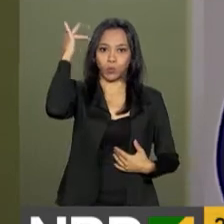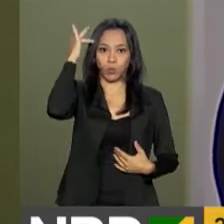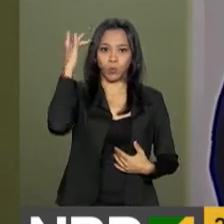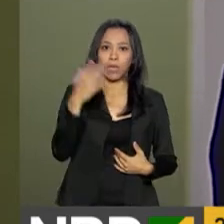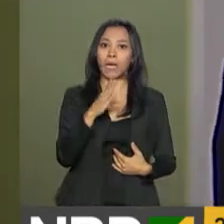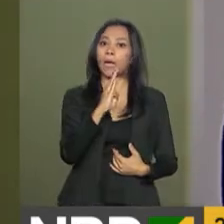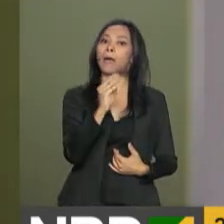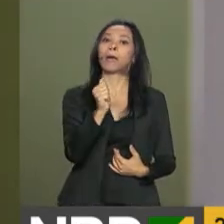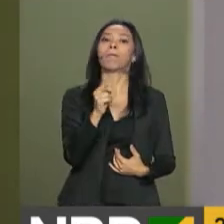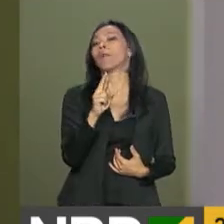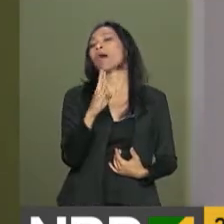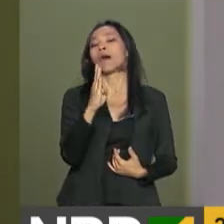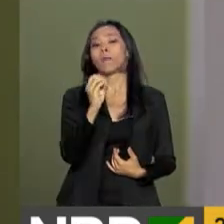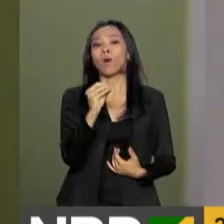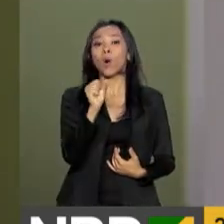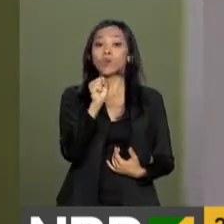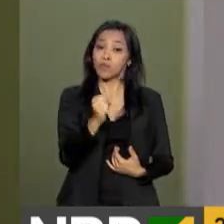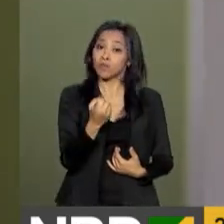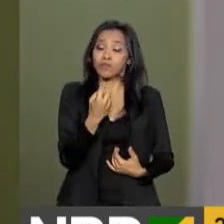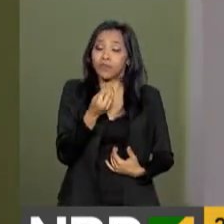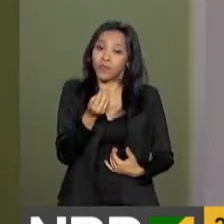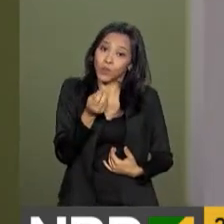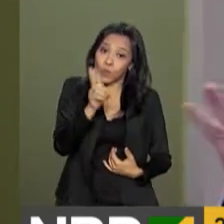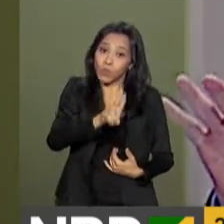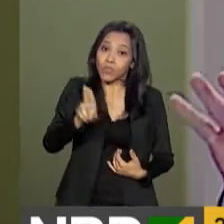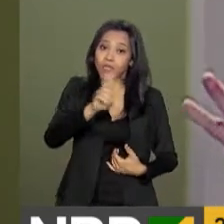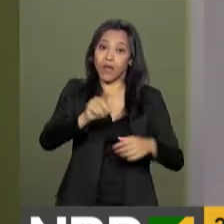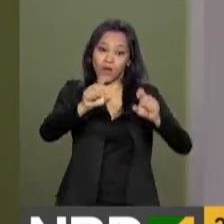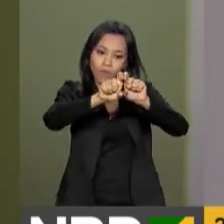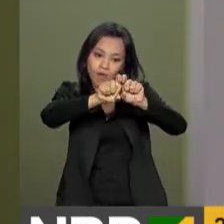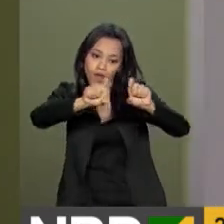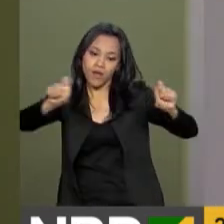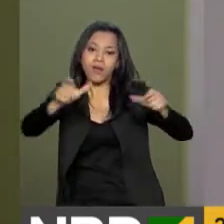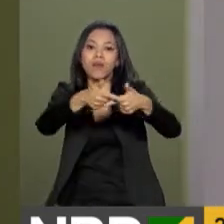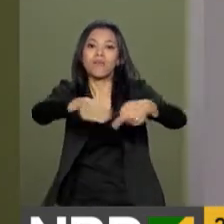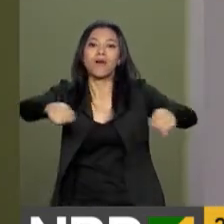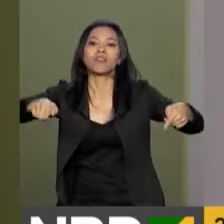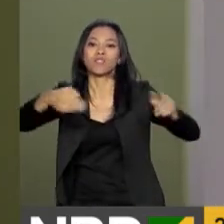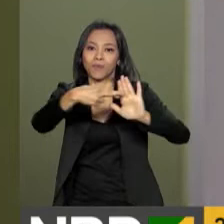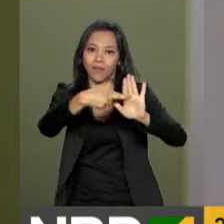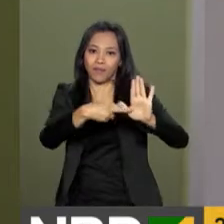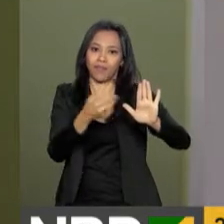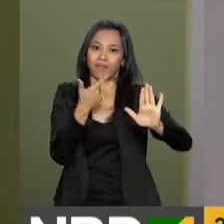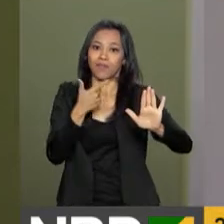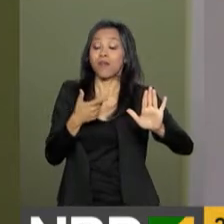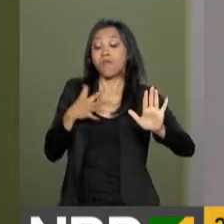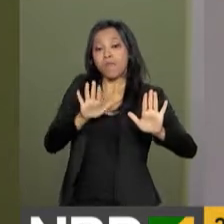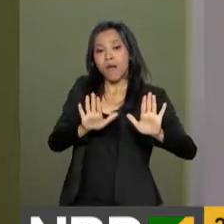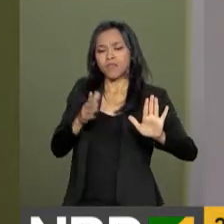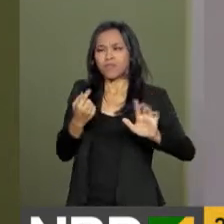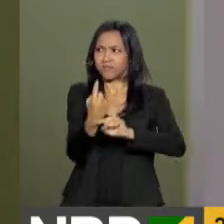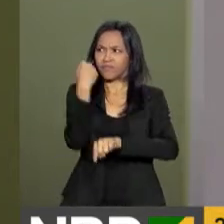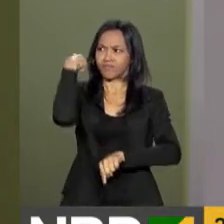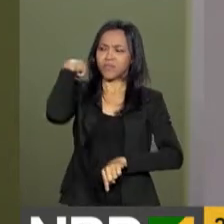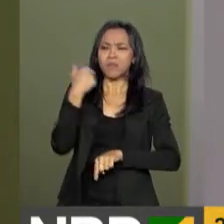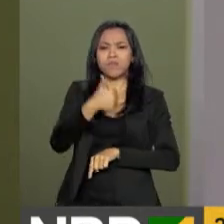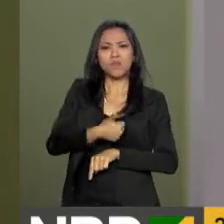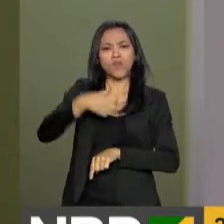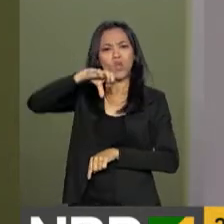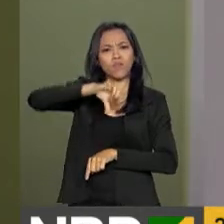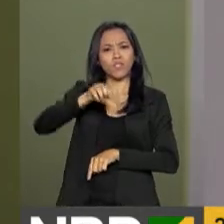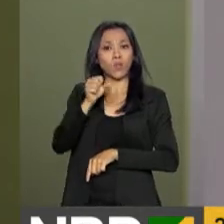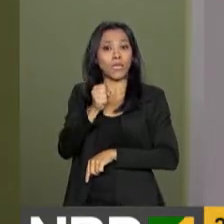aquela expressão gramatical porque hoje está mais claro do que nunca para chegar se a 1988